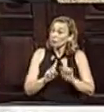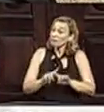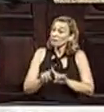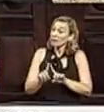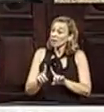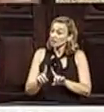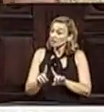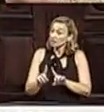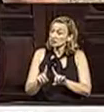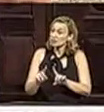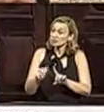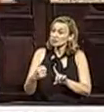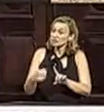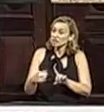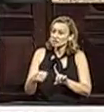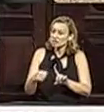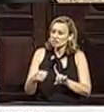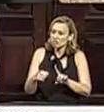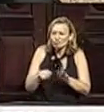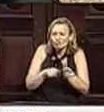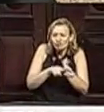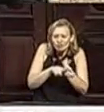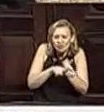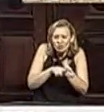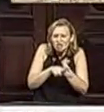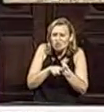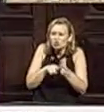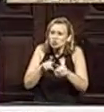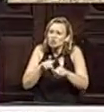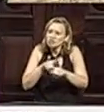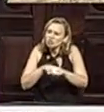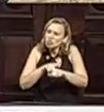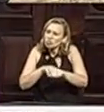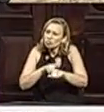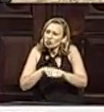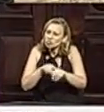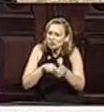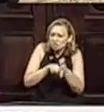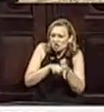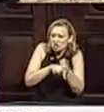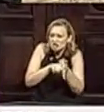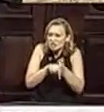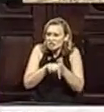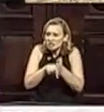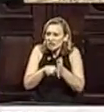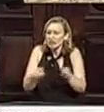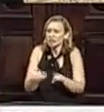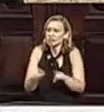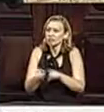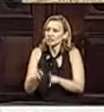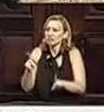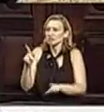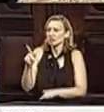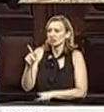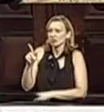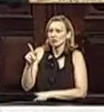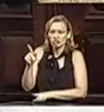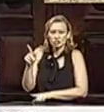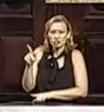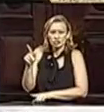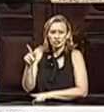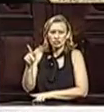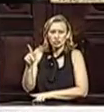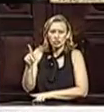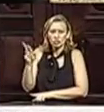vamos na fase de exploração. Na fase de produção, nós não vamos.